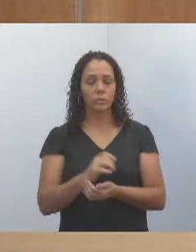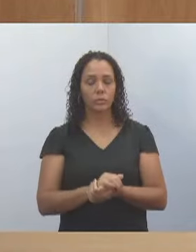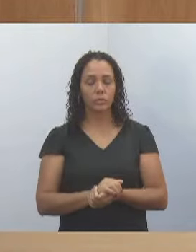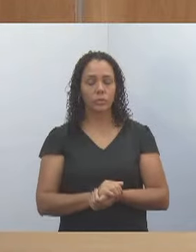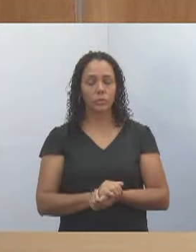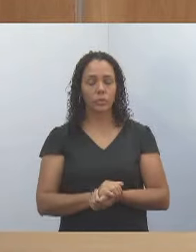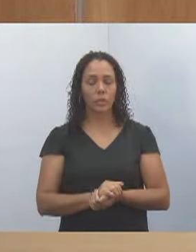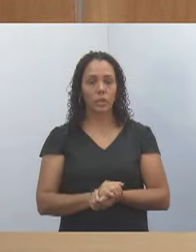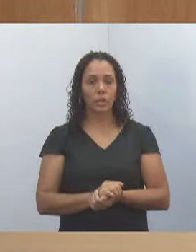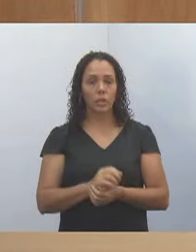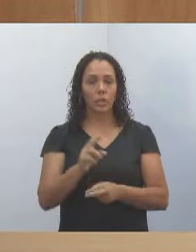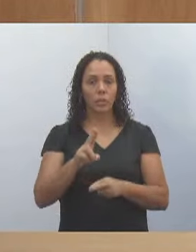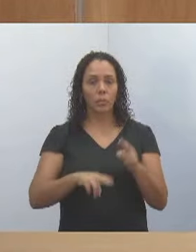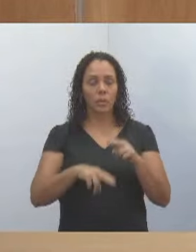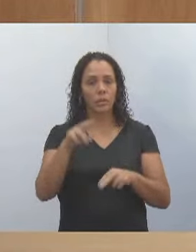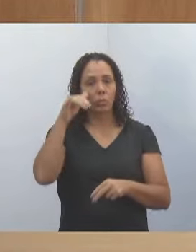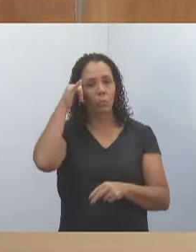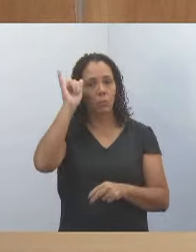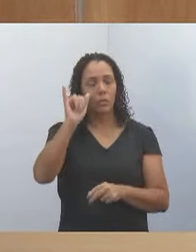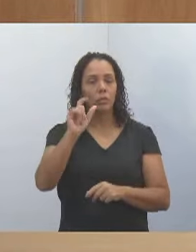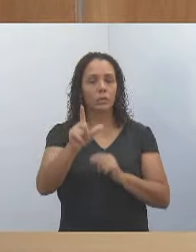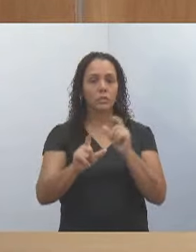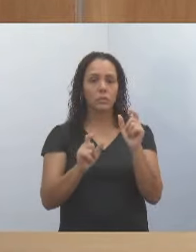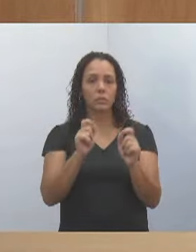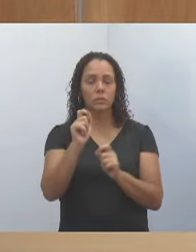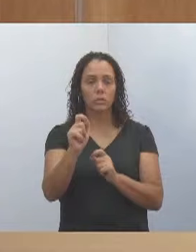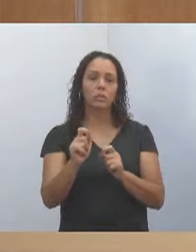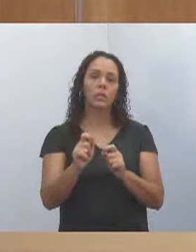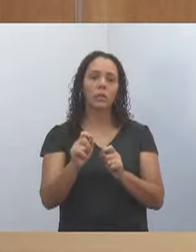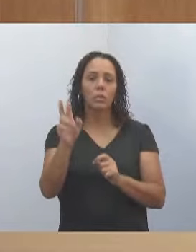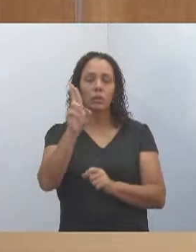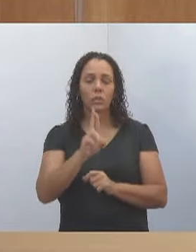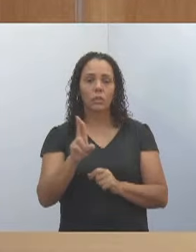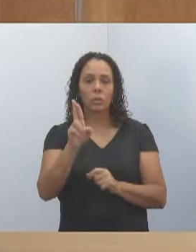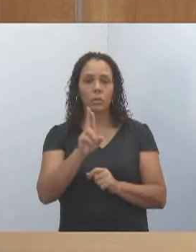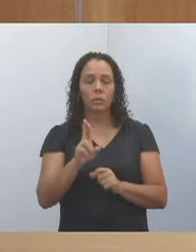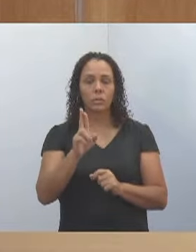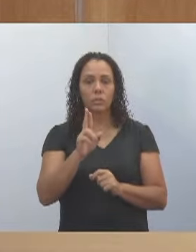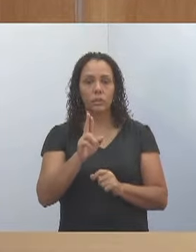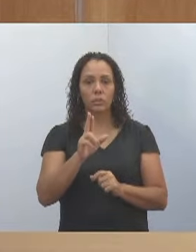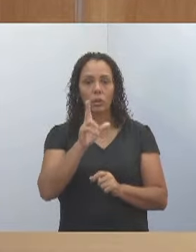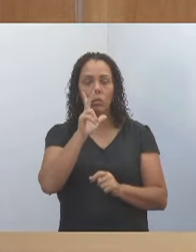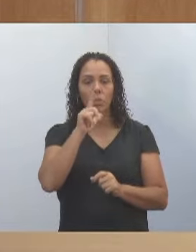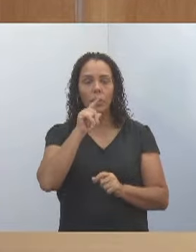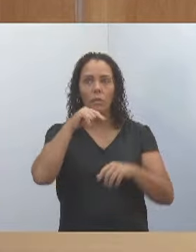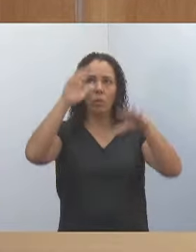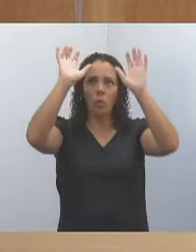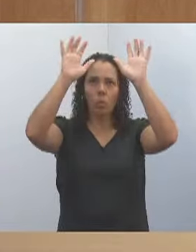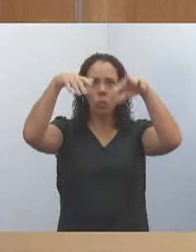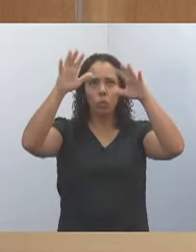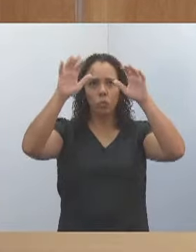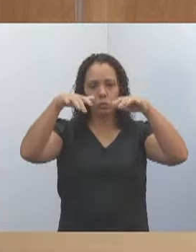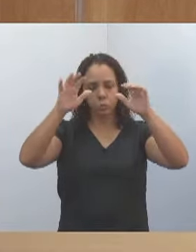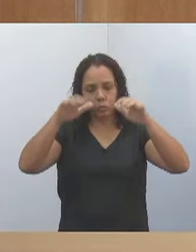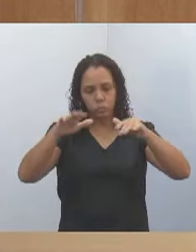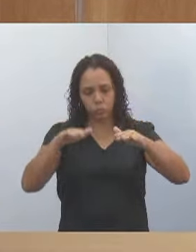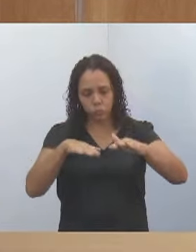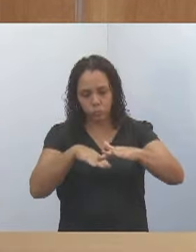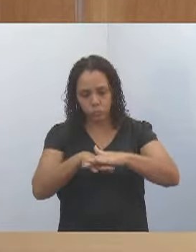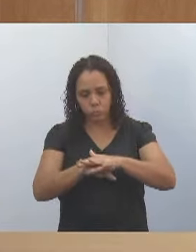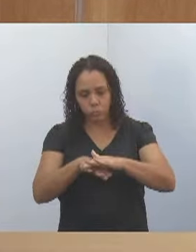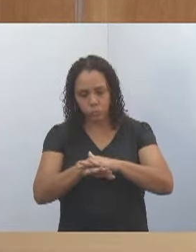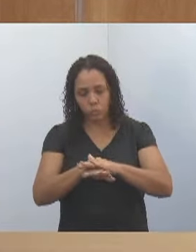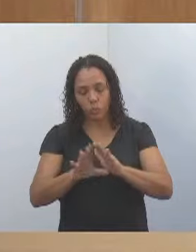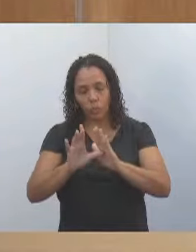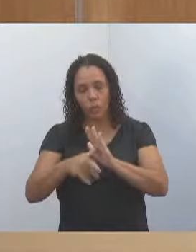Dispositivo de detenção é um sistema destinado à reserva de águas pluviais, visando o